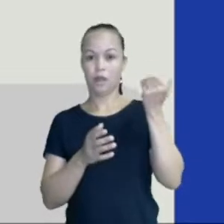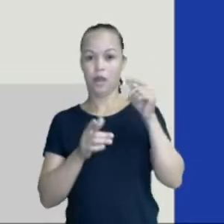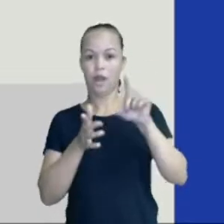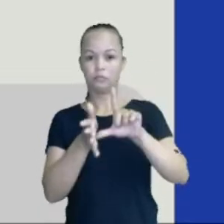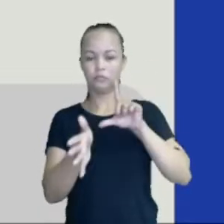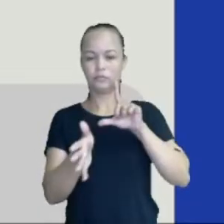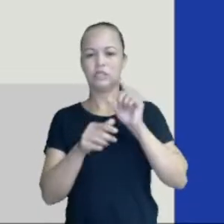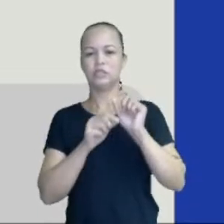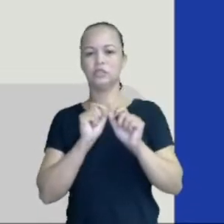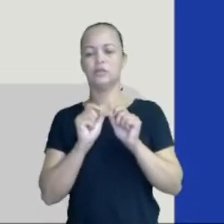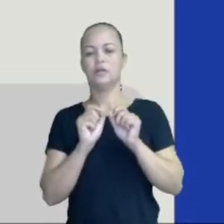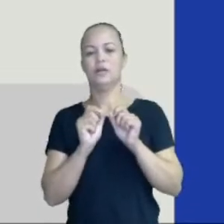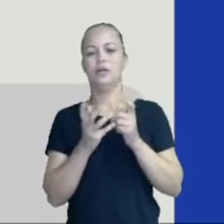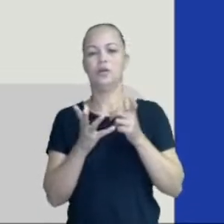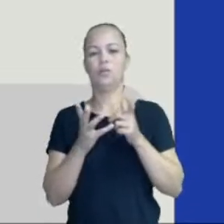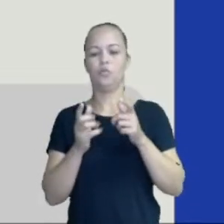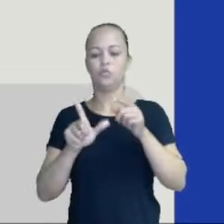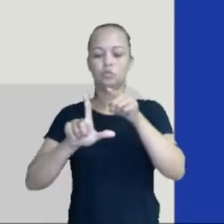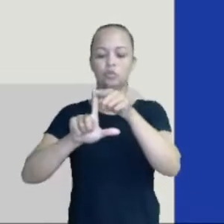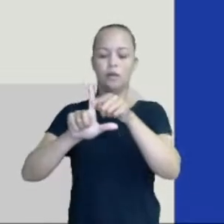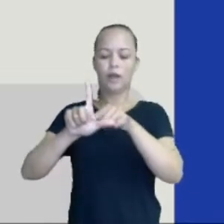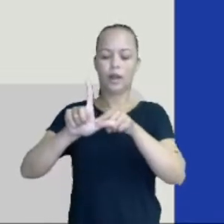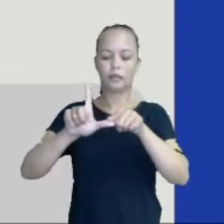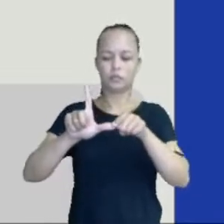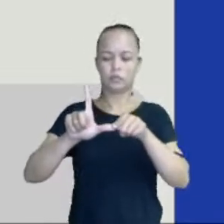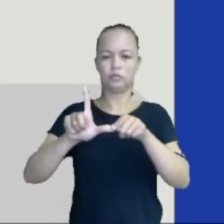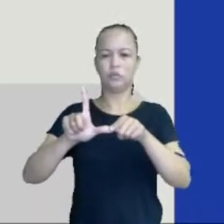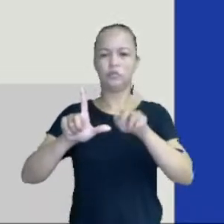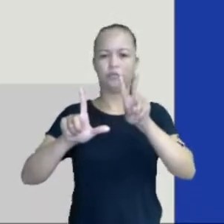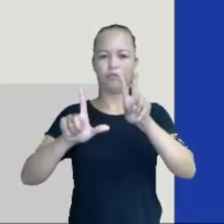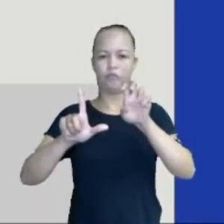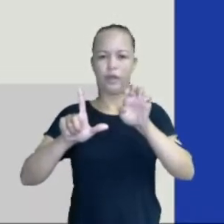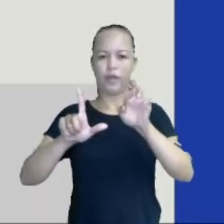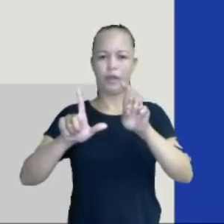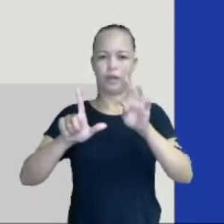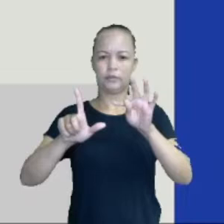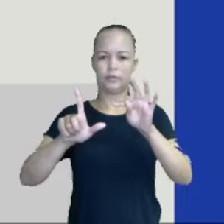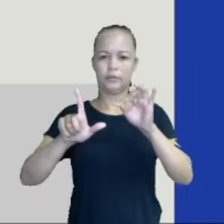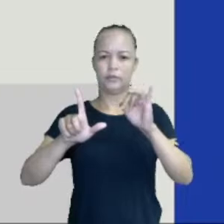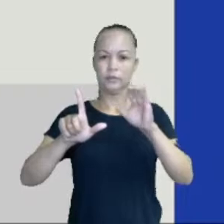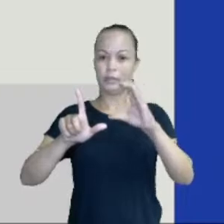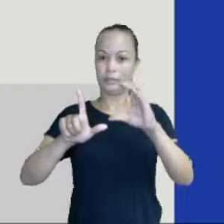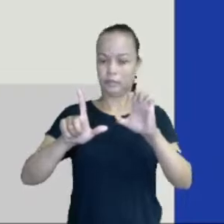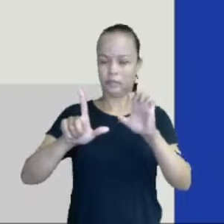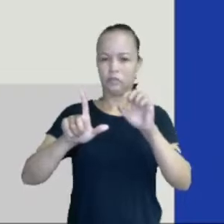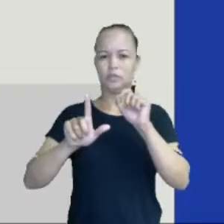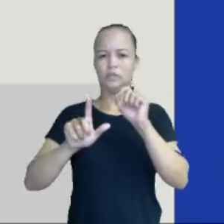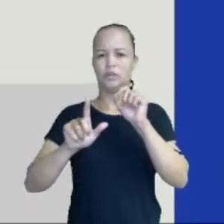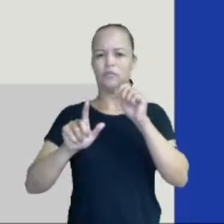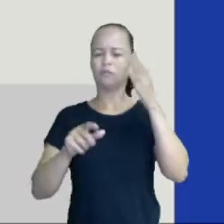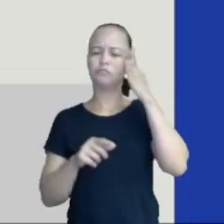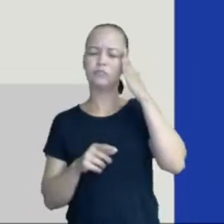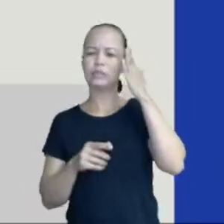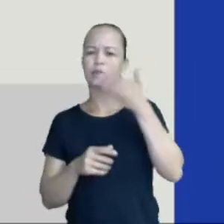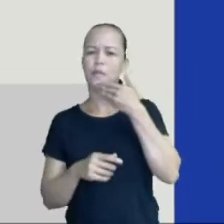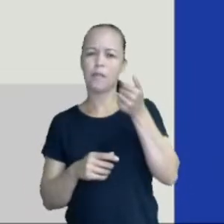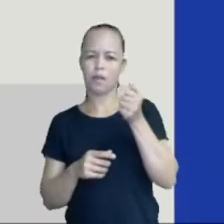ângulos, os lados dos ângulos e os vértices do ângulo, vamos entender melhor cada uma? Então, vamos ver